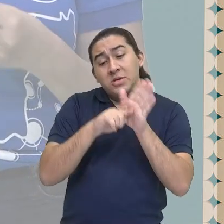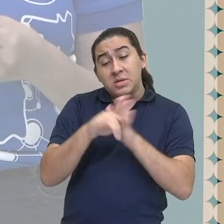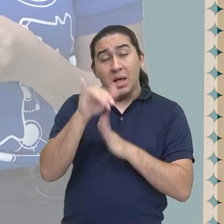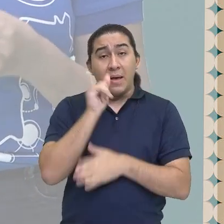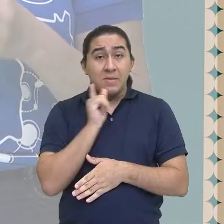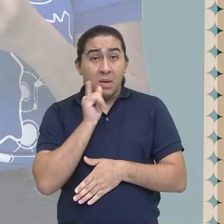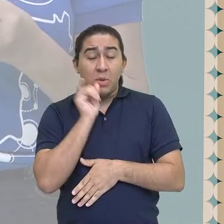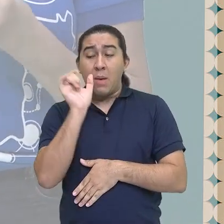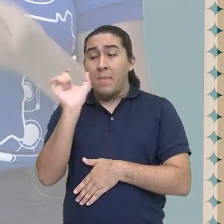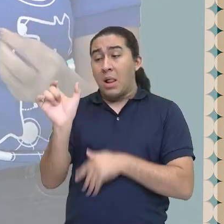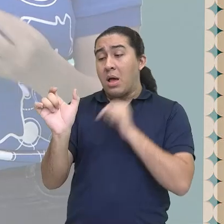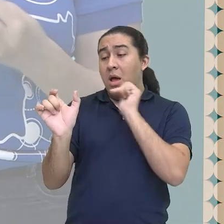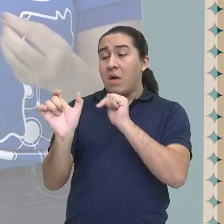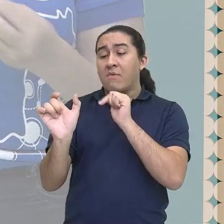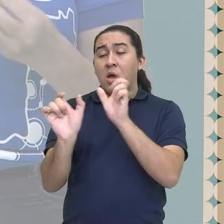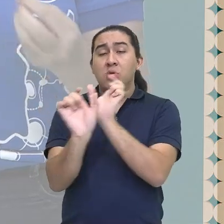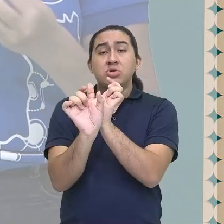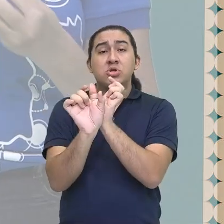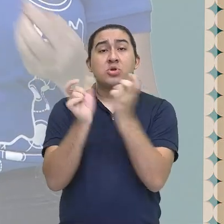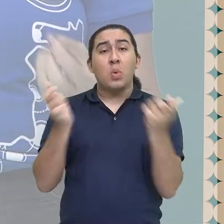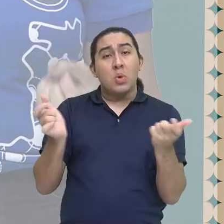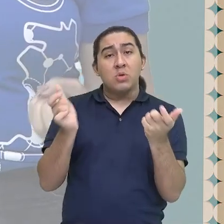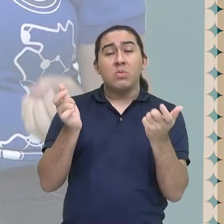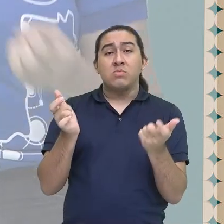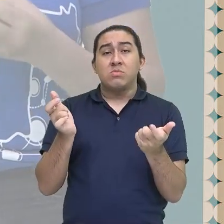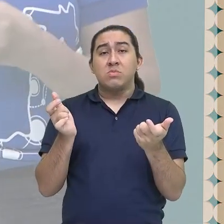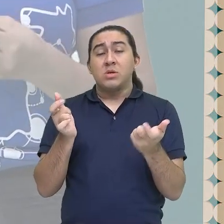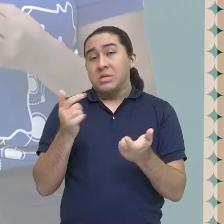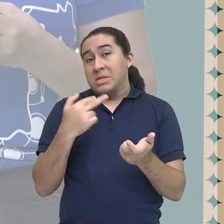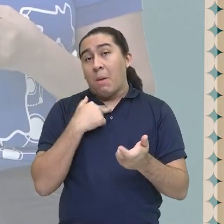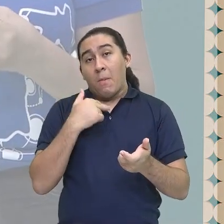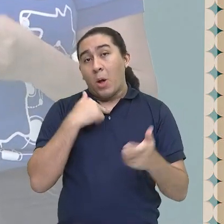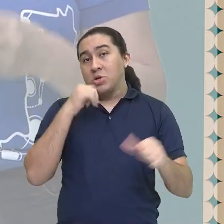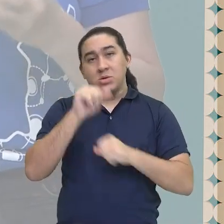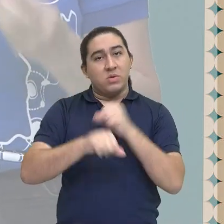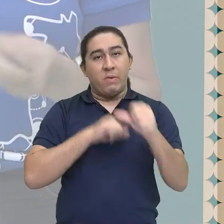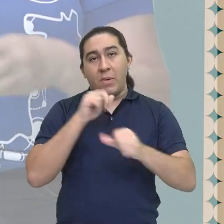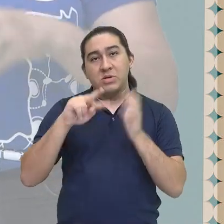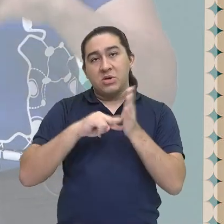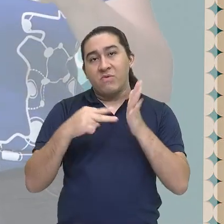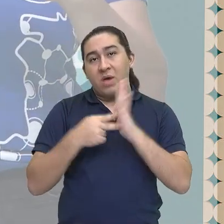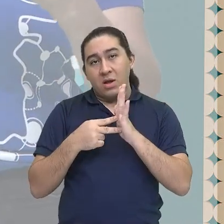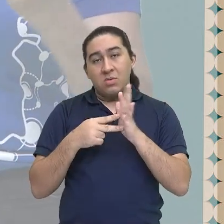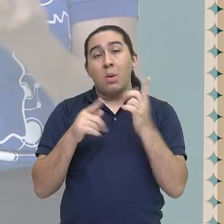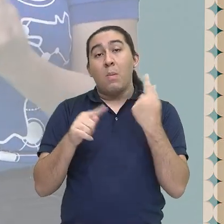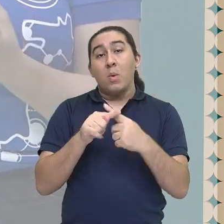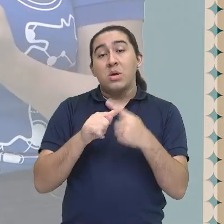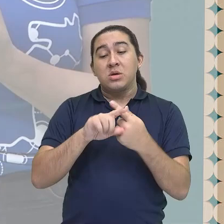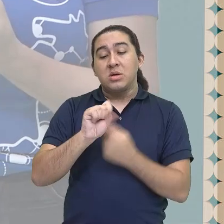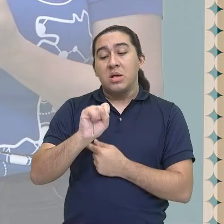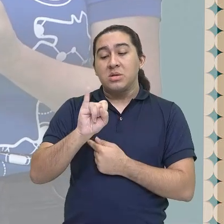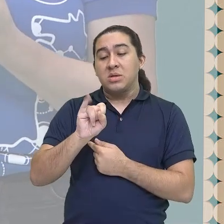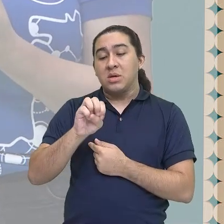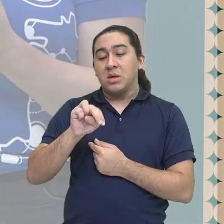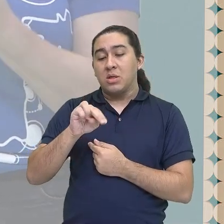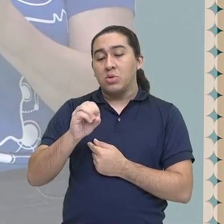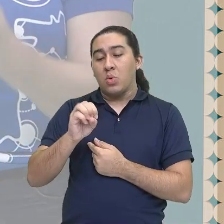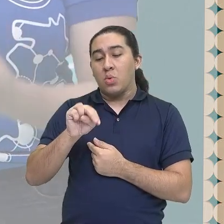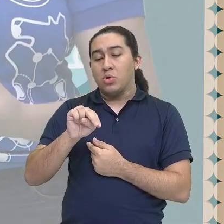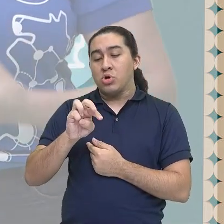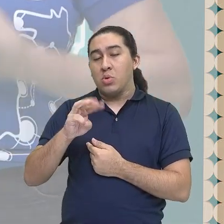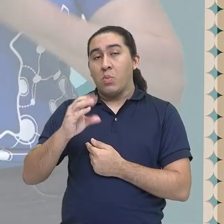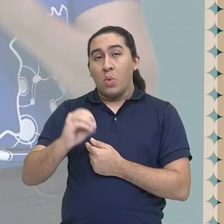vou procurar o sinônimo dessa palavra, ela não pode mudar o sentido, né? Sinônimos são palavras